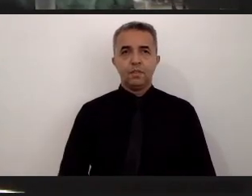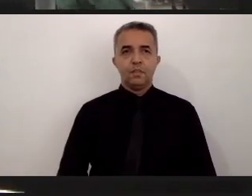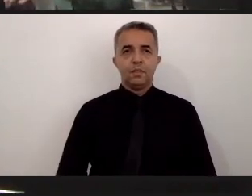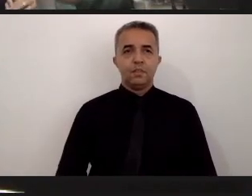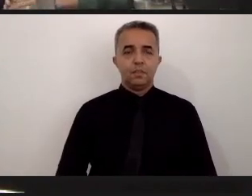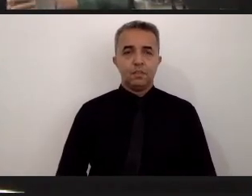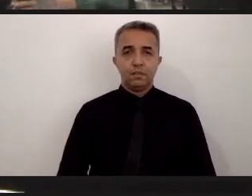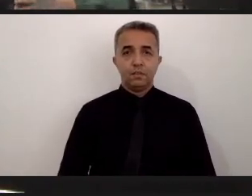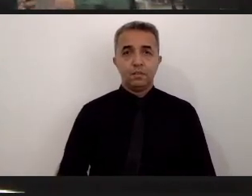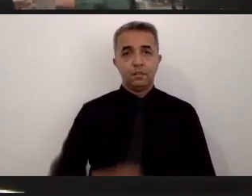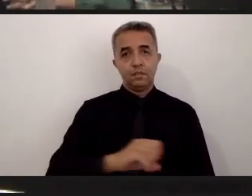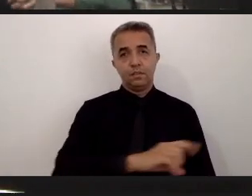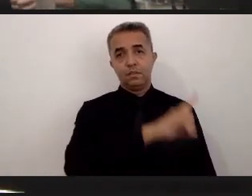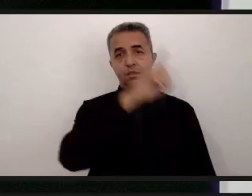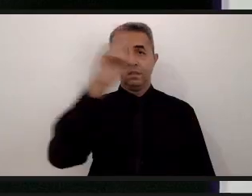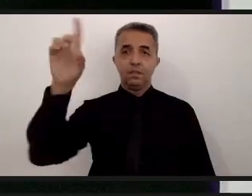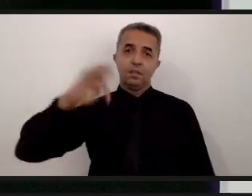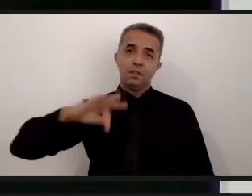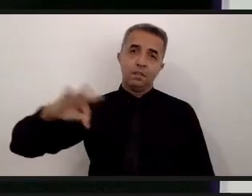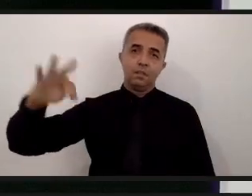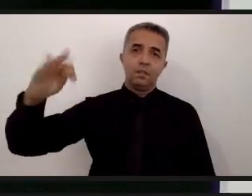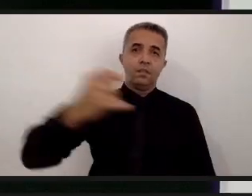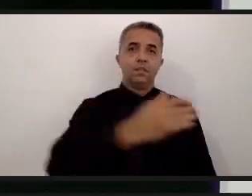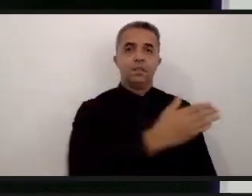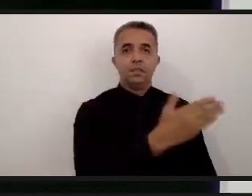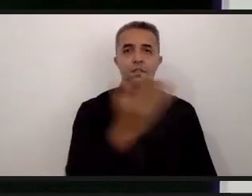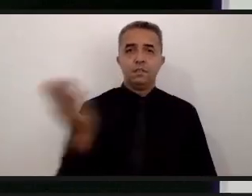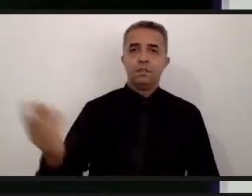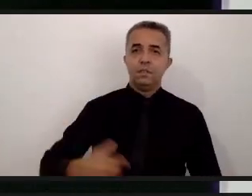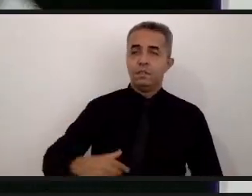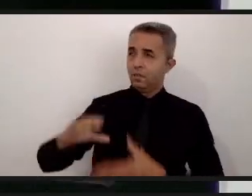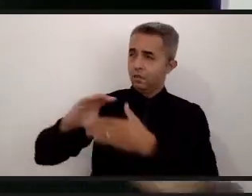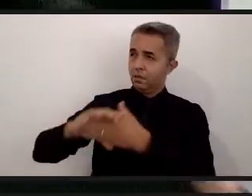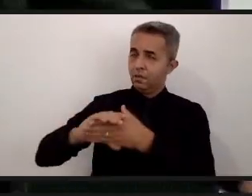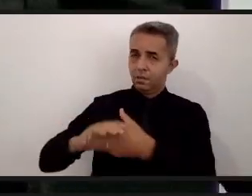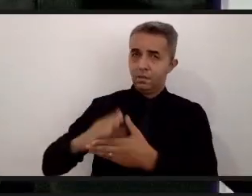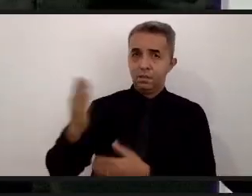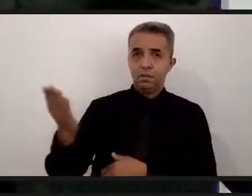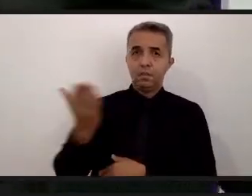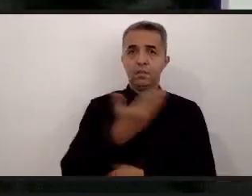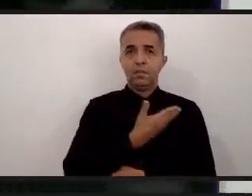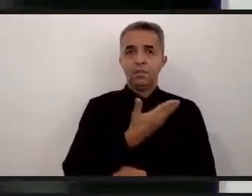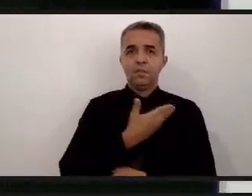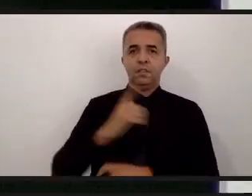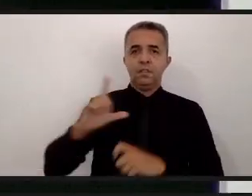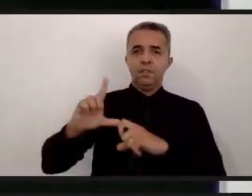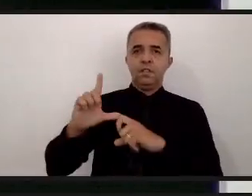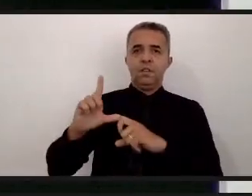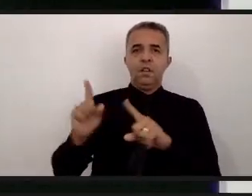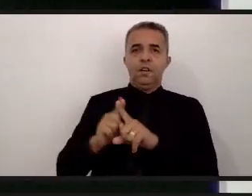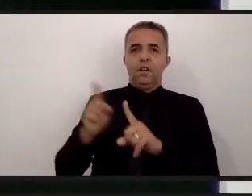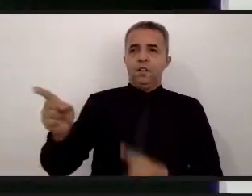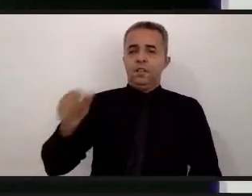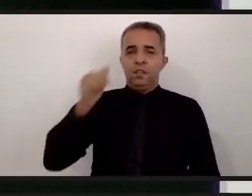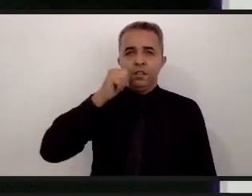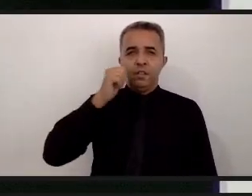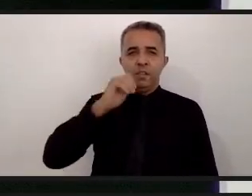Bom dia a todos e a todas. Cumprimento a mesa no meu amigo, Dr. Luiz Fernando, e na minha querida amiga